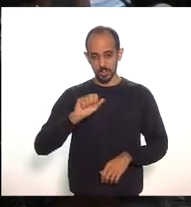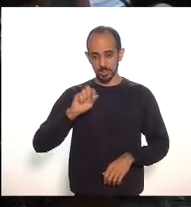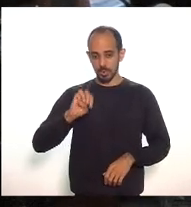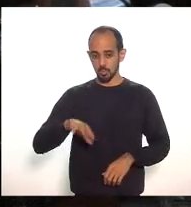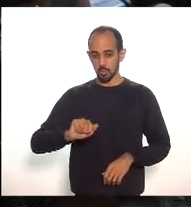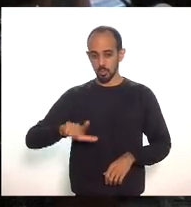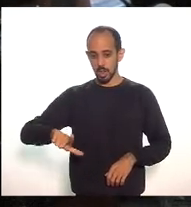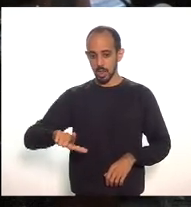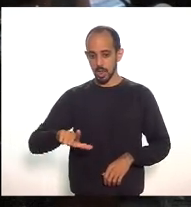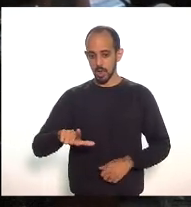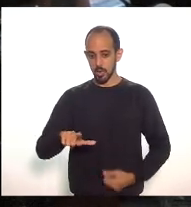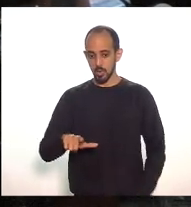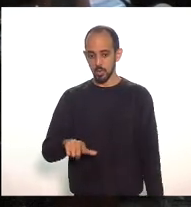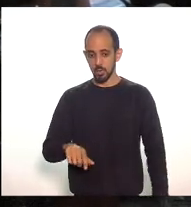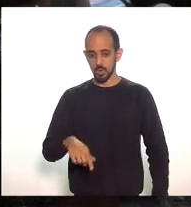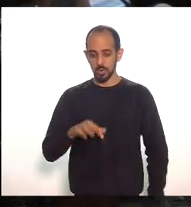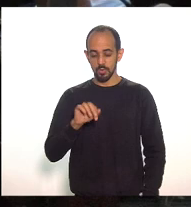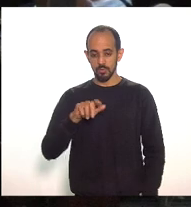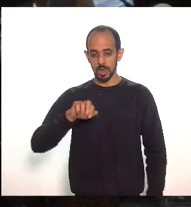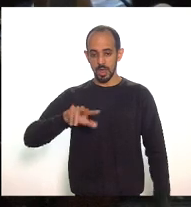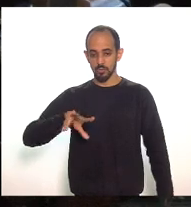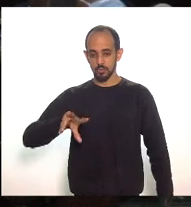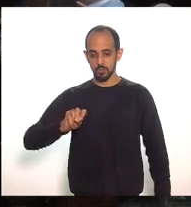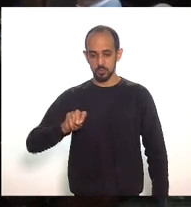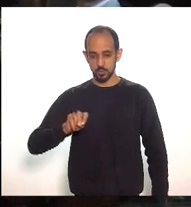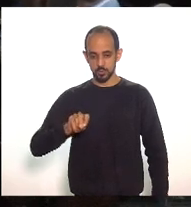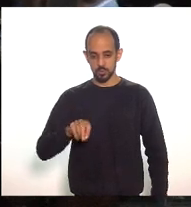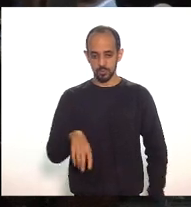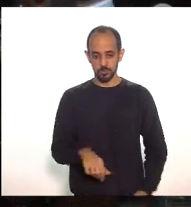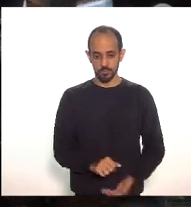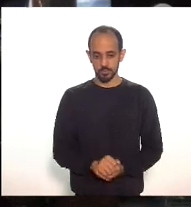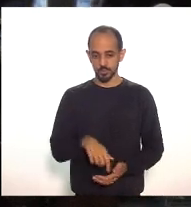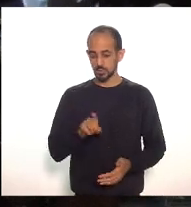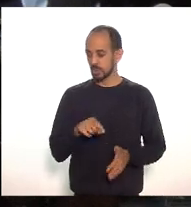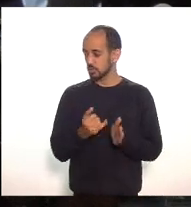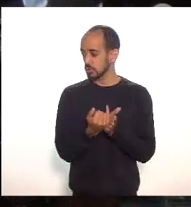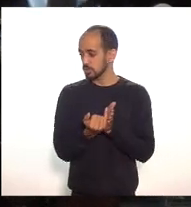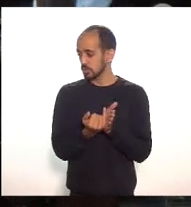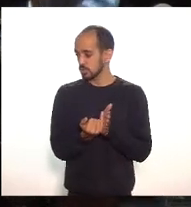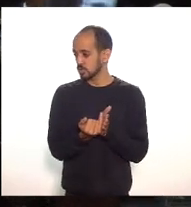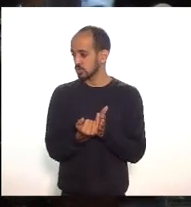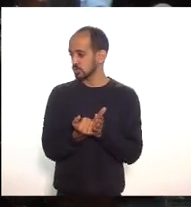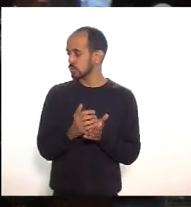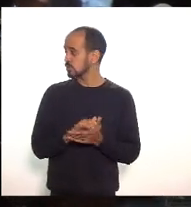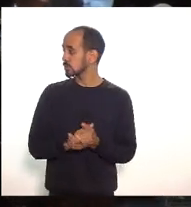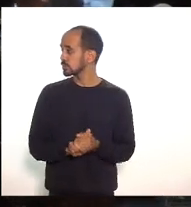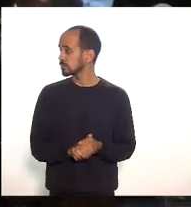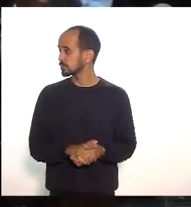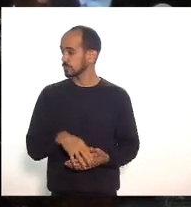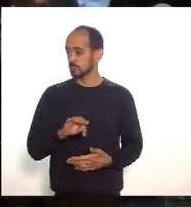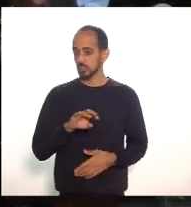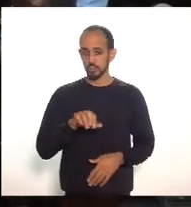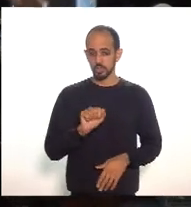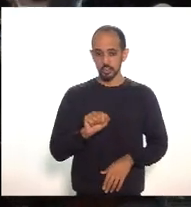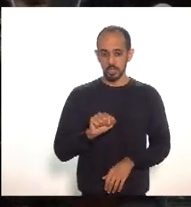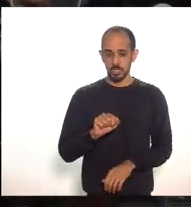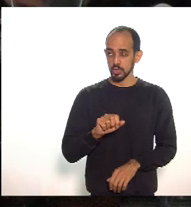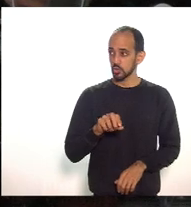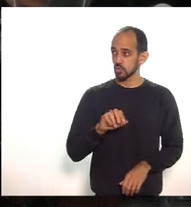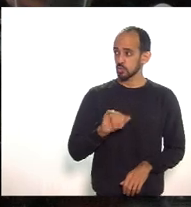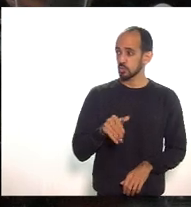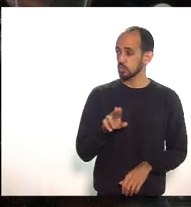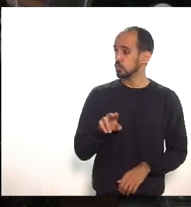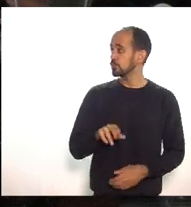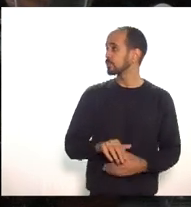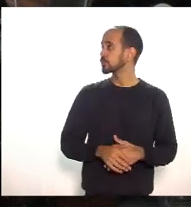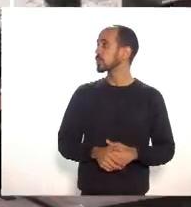e Flávio serafini Esses são os inscritos então Deputado a tia Ju de